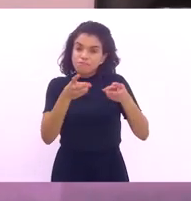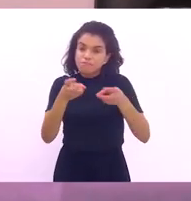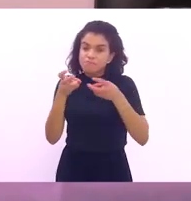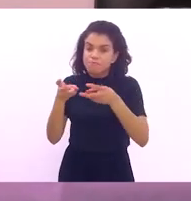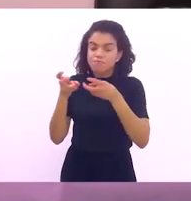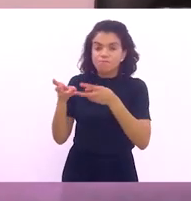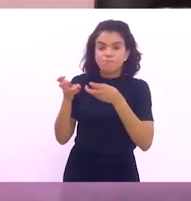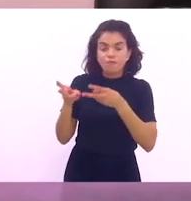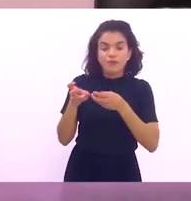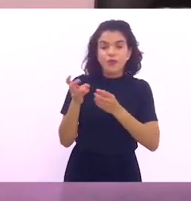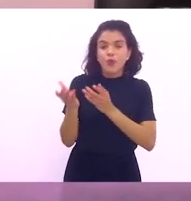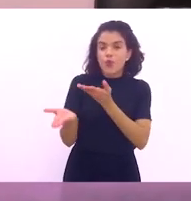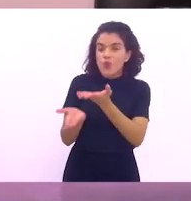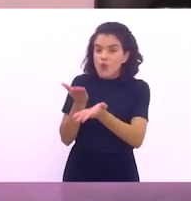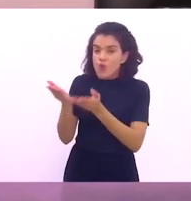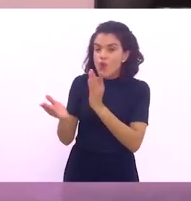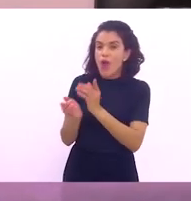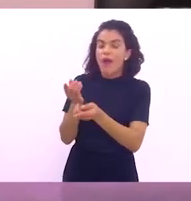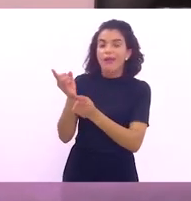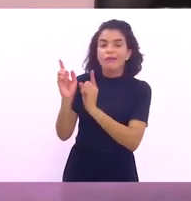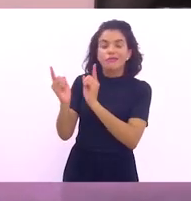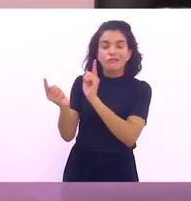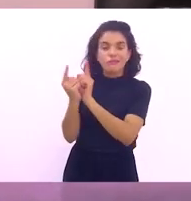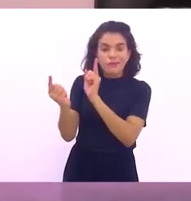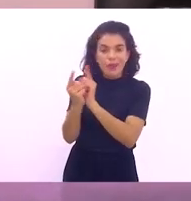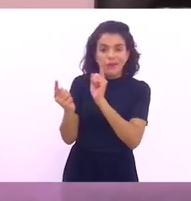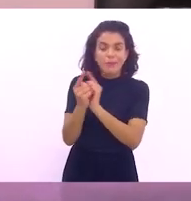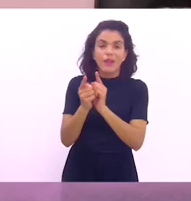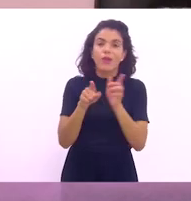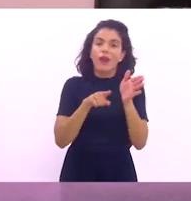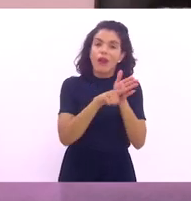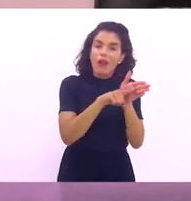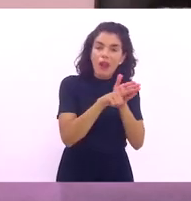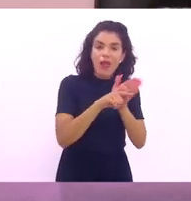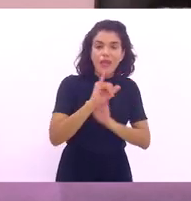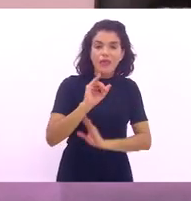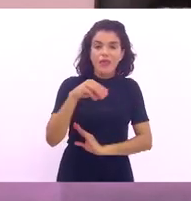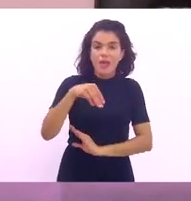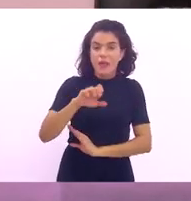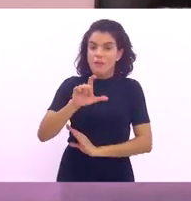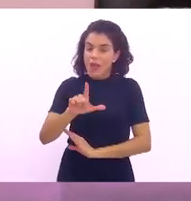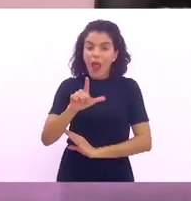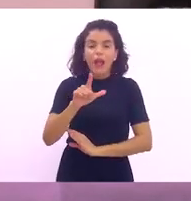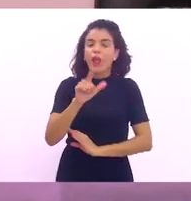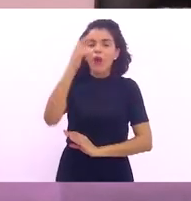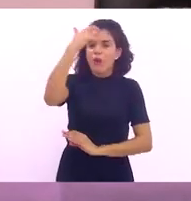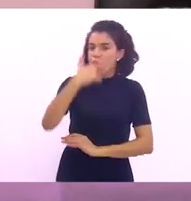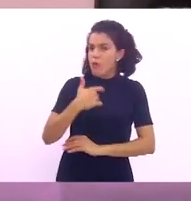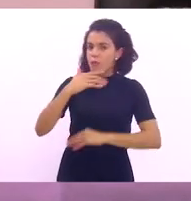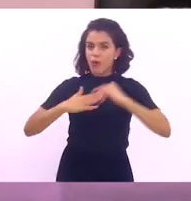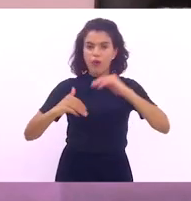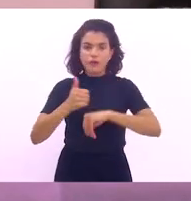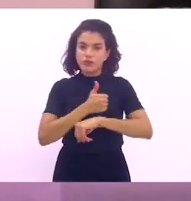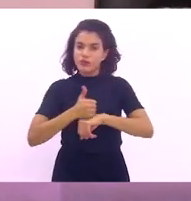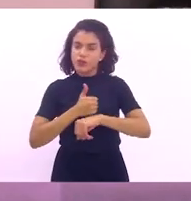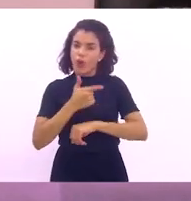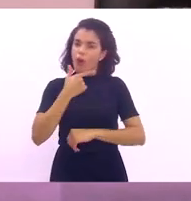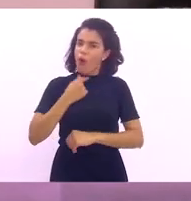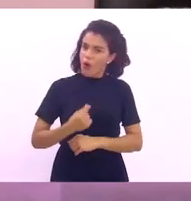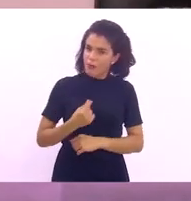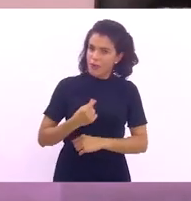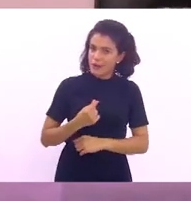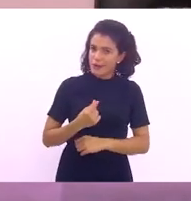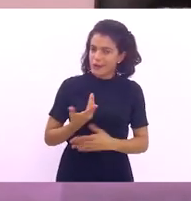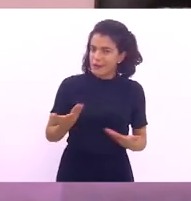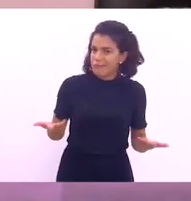são os atendimentos nos exames de corpo de delito por profissionais homens ainda quando